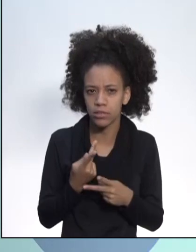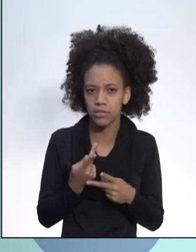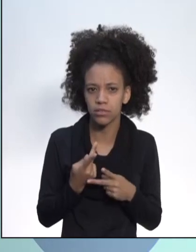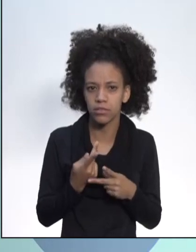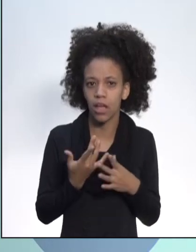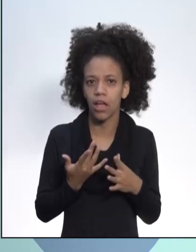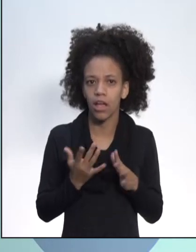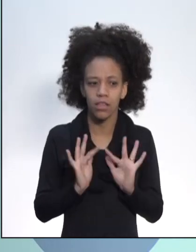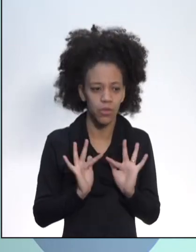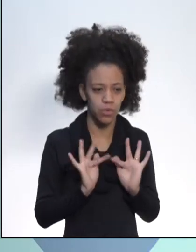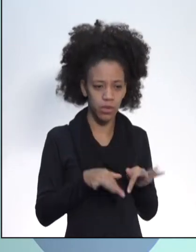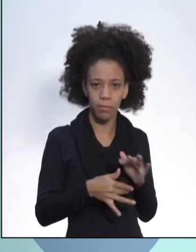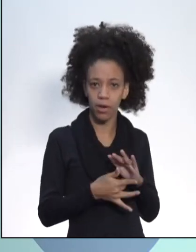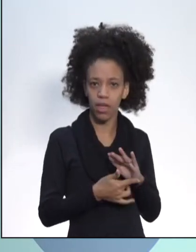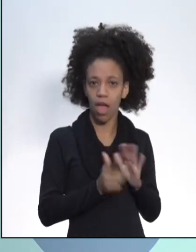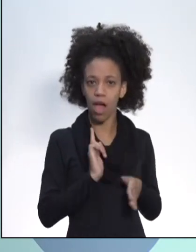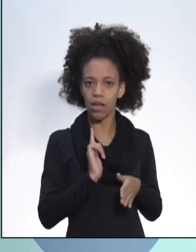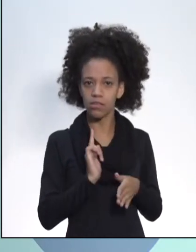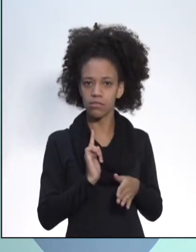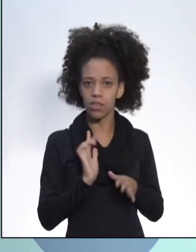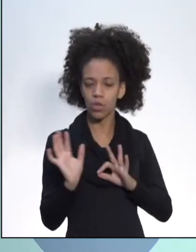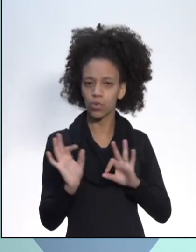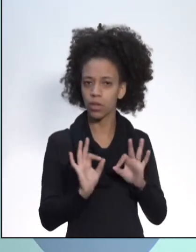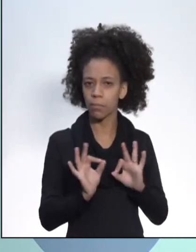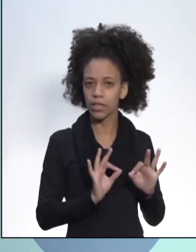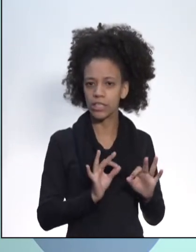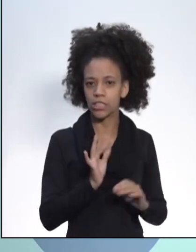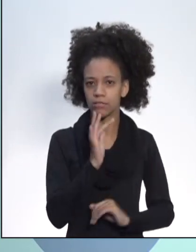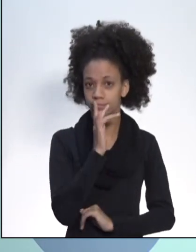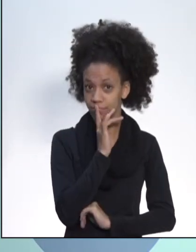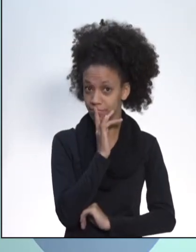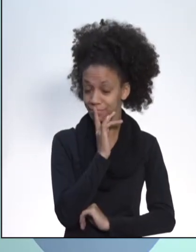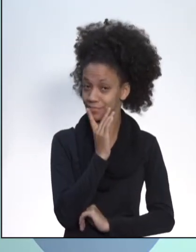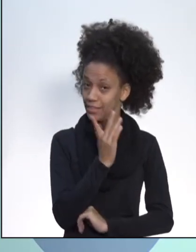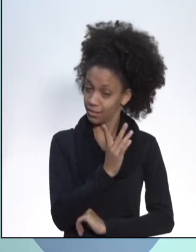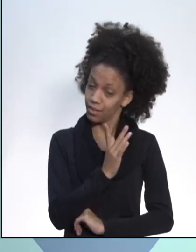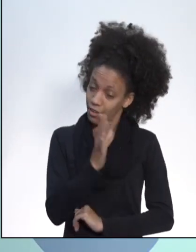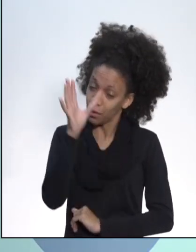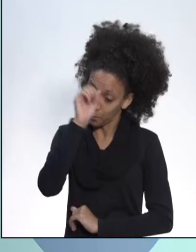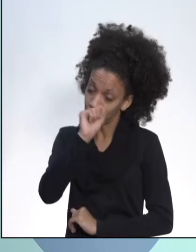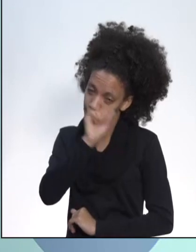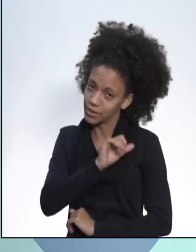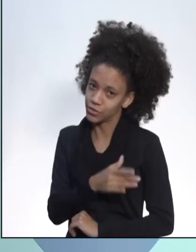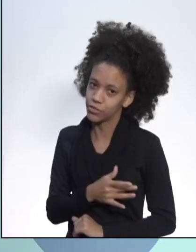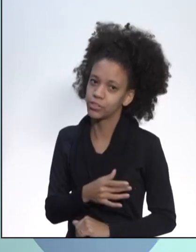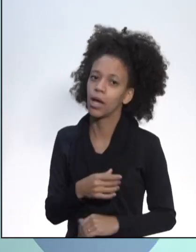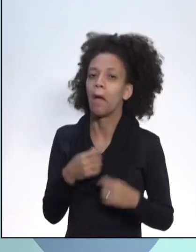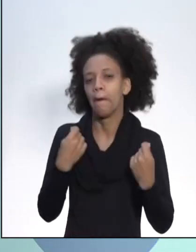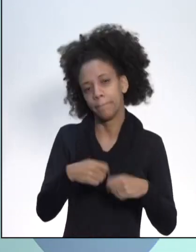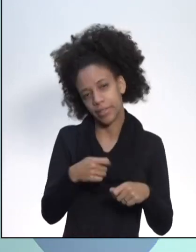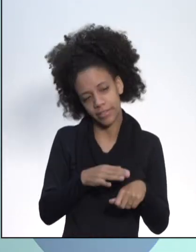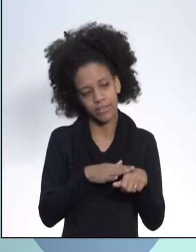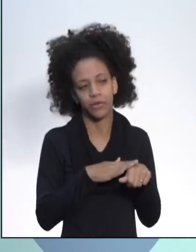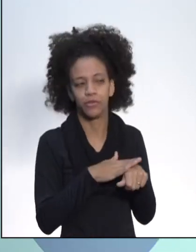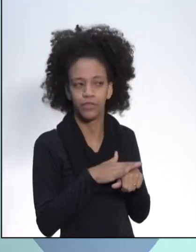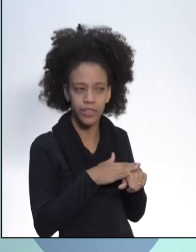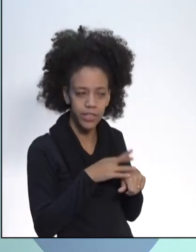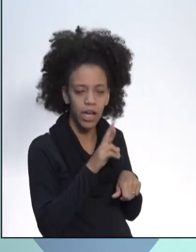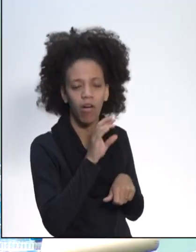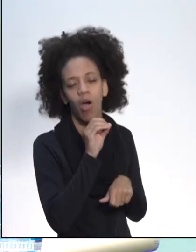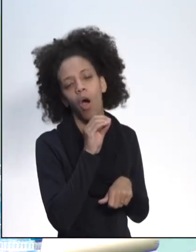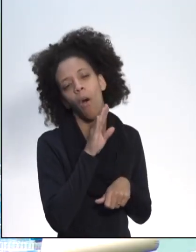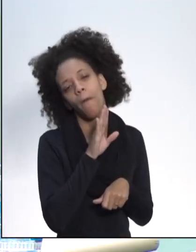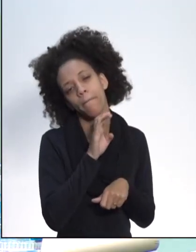muito antes do que estava planejado. Isso foi um aprendizado. eu tive que conversar com a Roberta. A Roberta